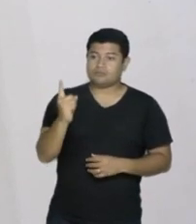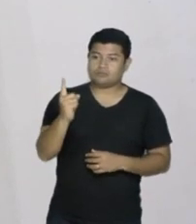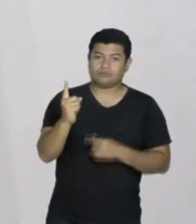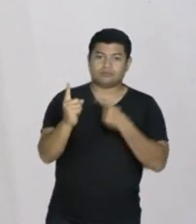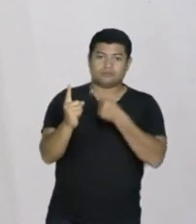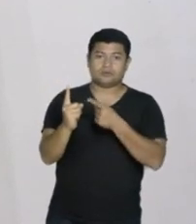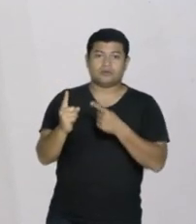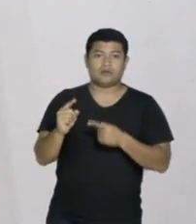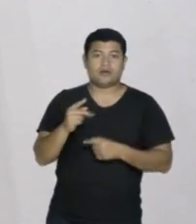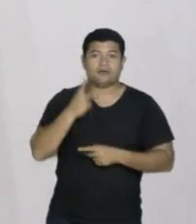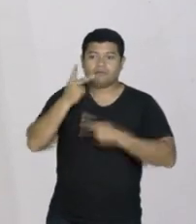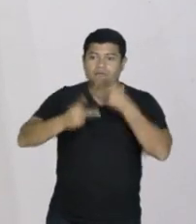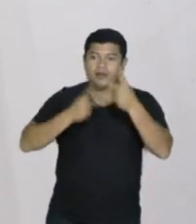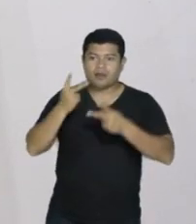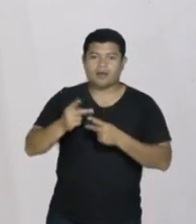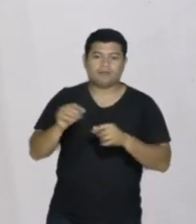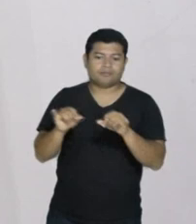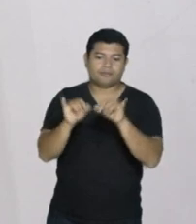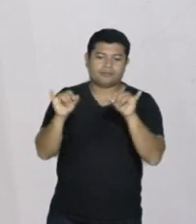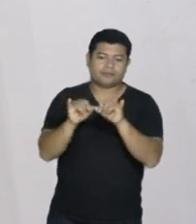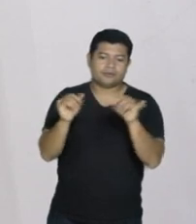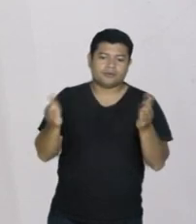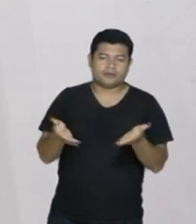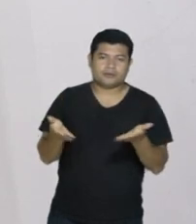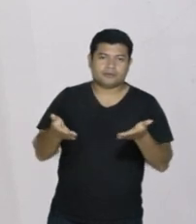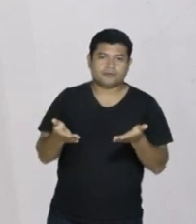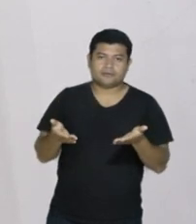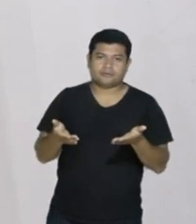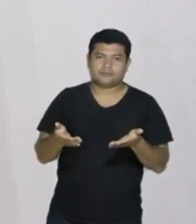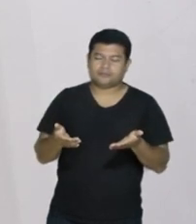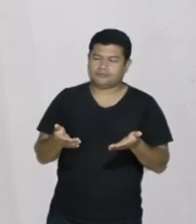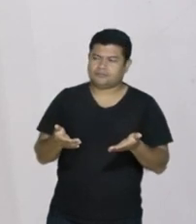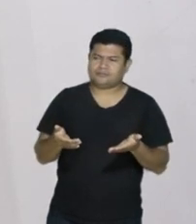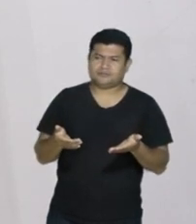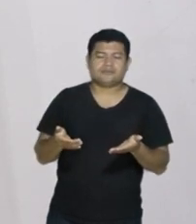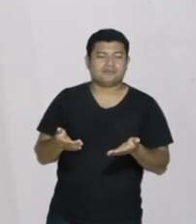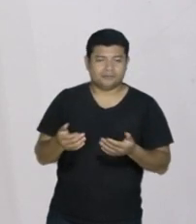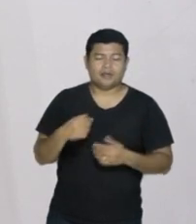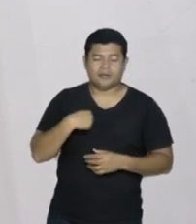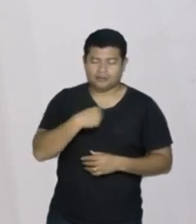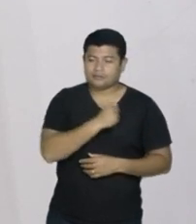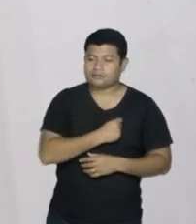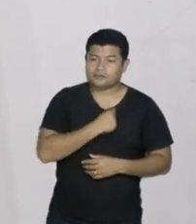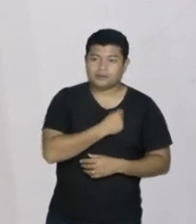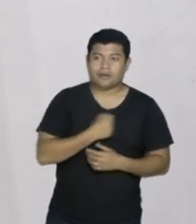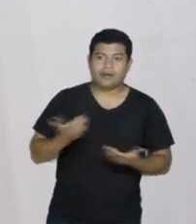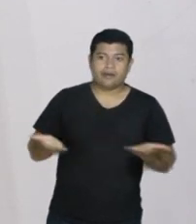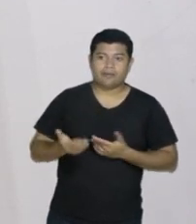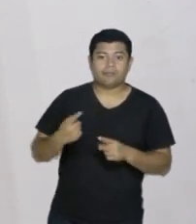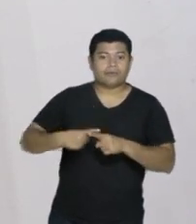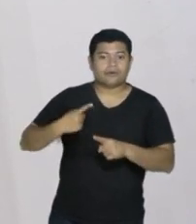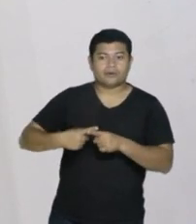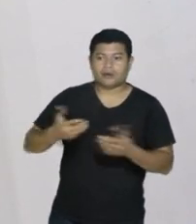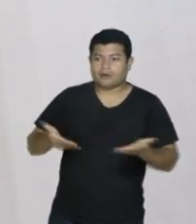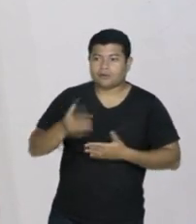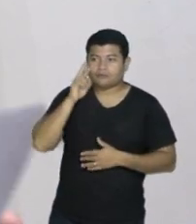falava bobagem agora é isso aí que a gente tem que lidar e ver todos os dias aqui no Brasil